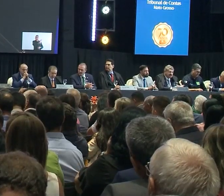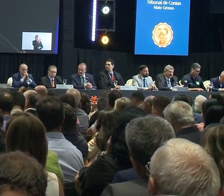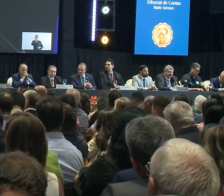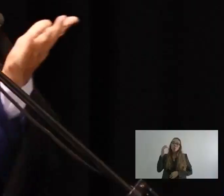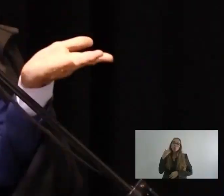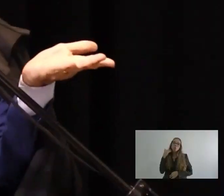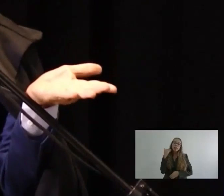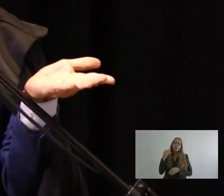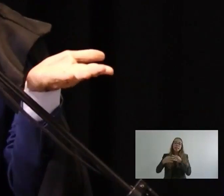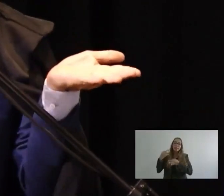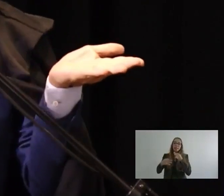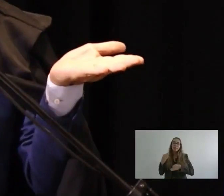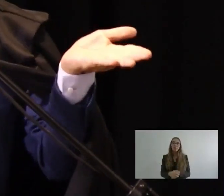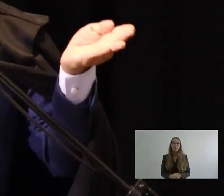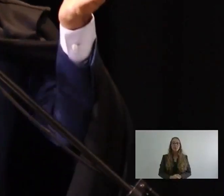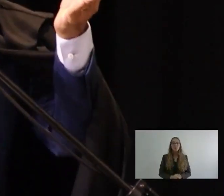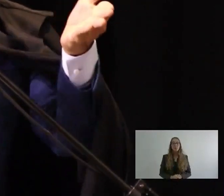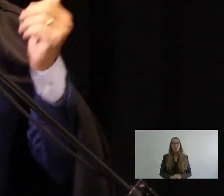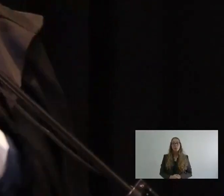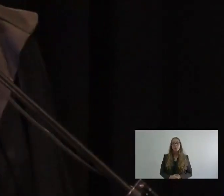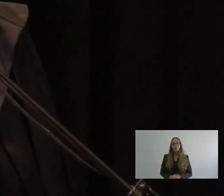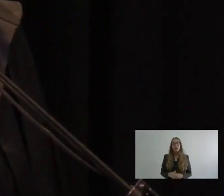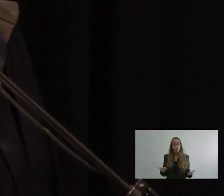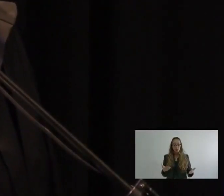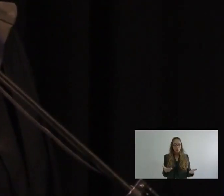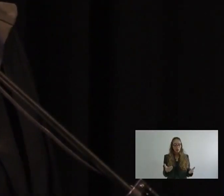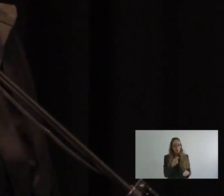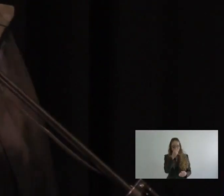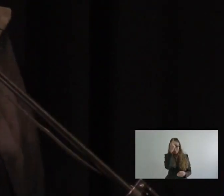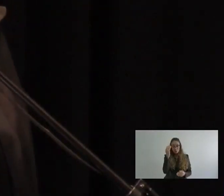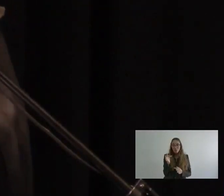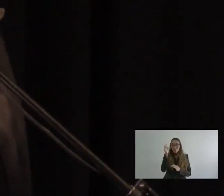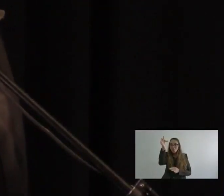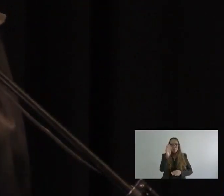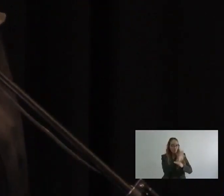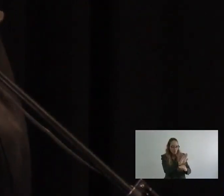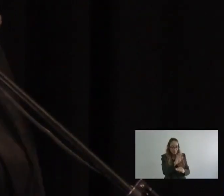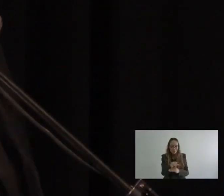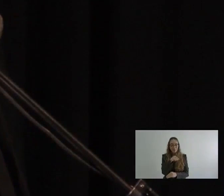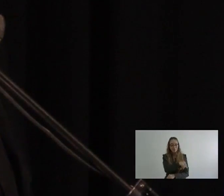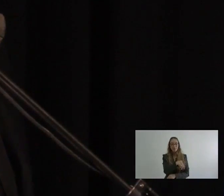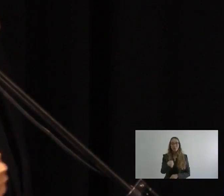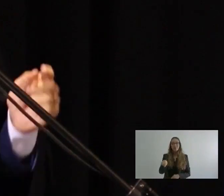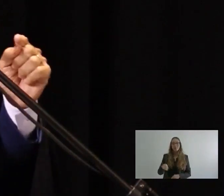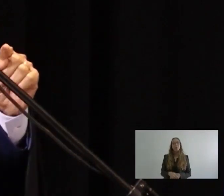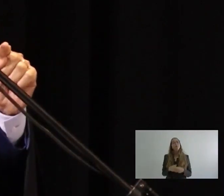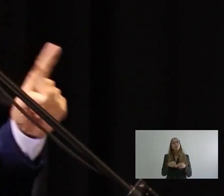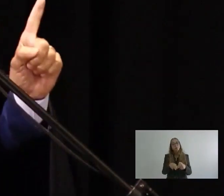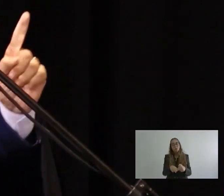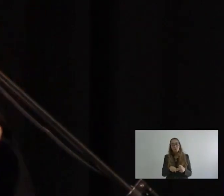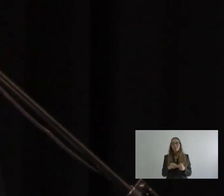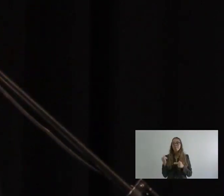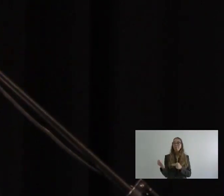Grosso. Aqui está o futuro de Mato Grosso, nessa sala. É por isso que é importante essa nossa reunião, esse